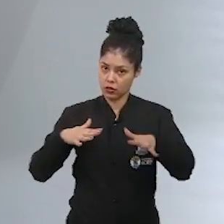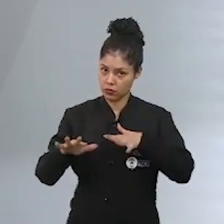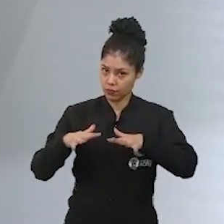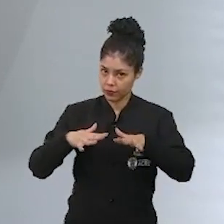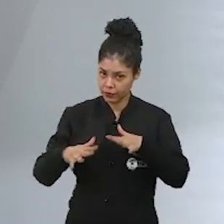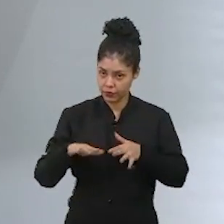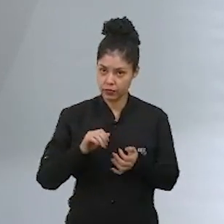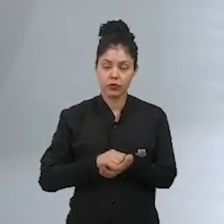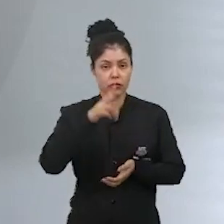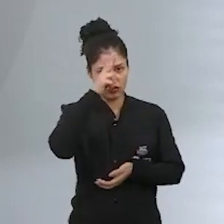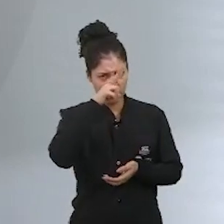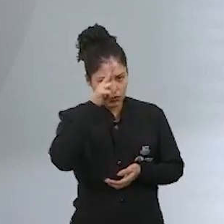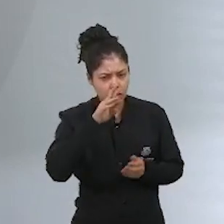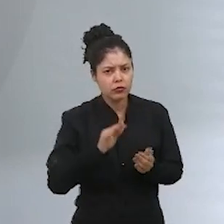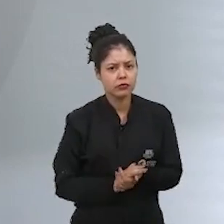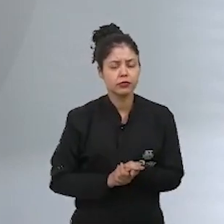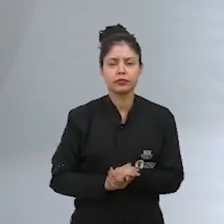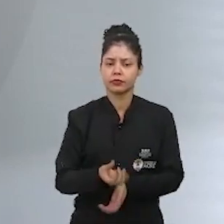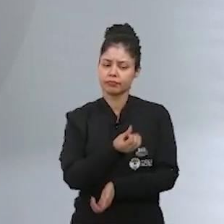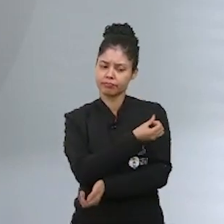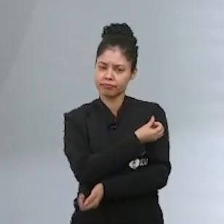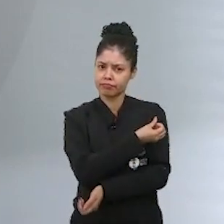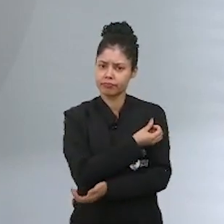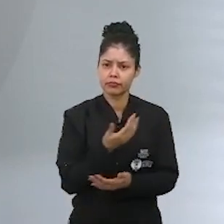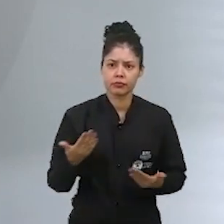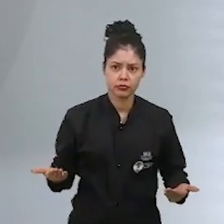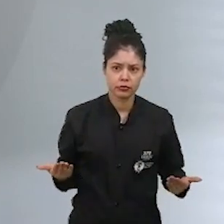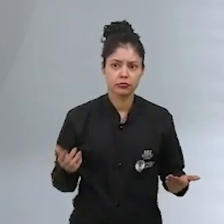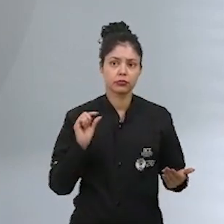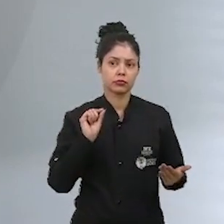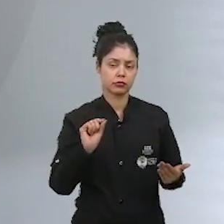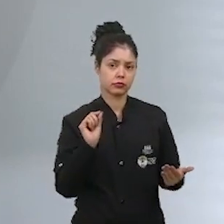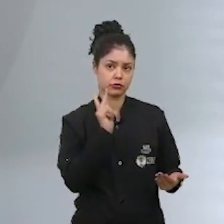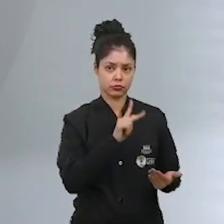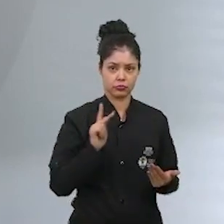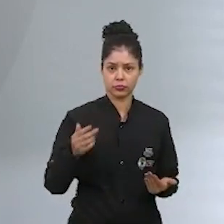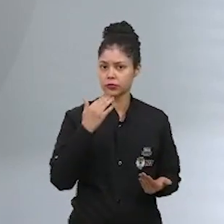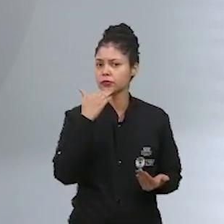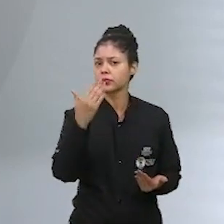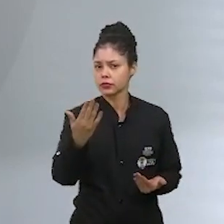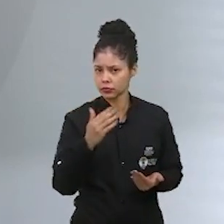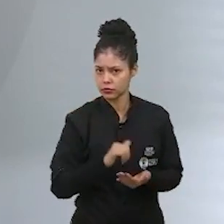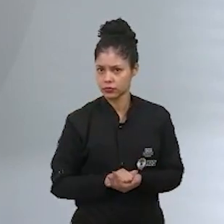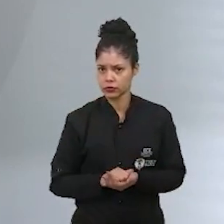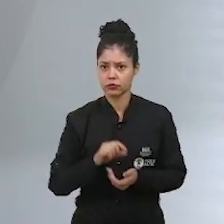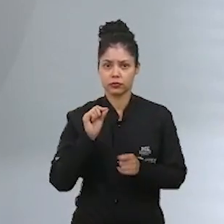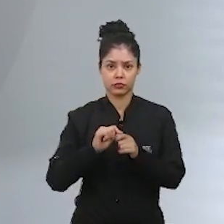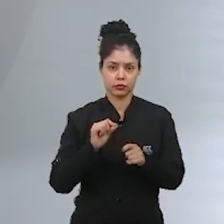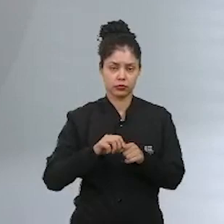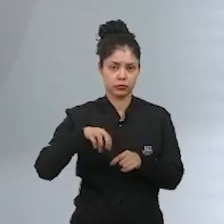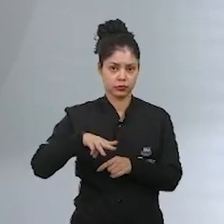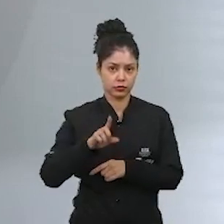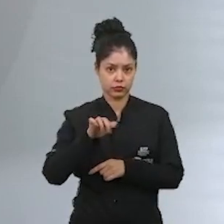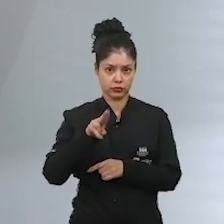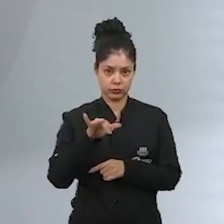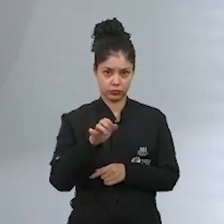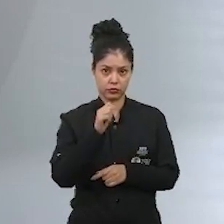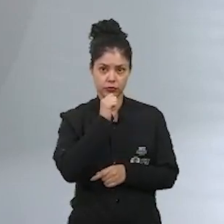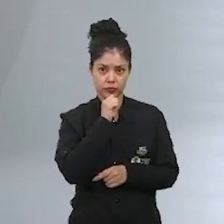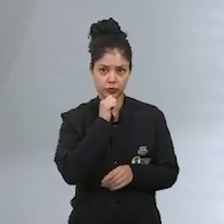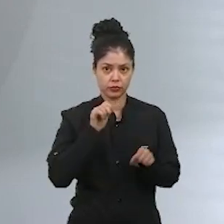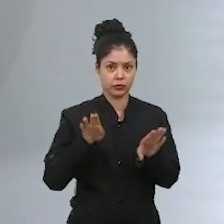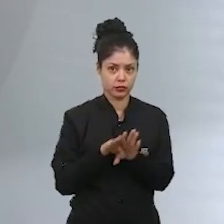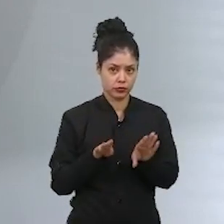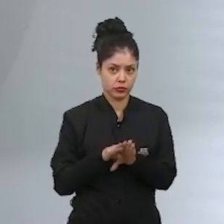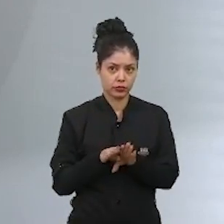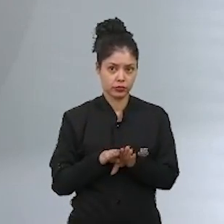movimentar. Lembra lá na 6ª série, no 6º ano, que o professor pedia para você fazer uma maquete, que colocava lá, né, o gel e